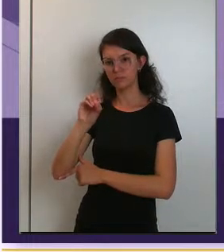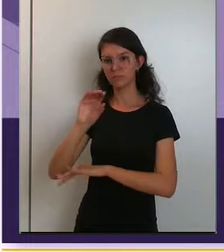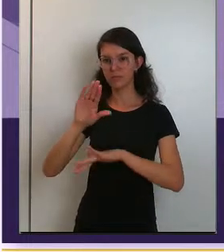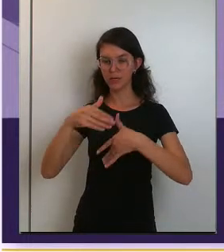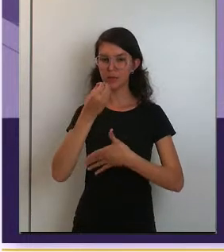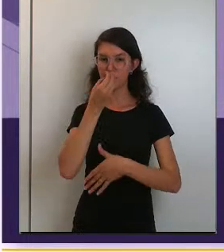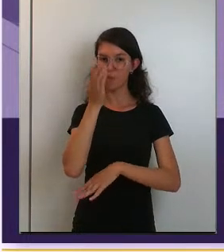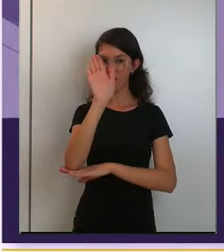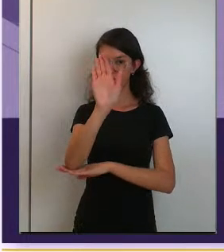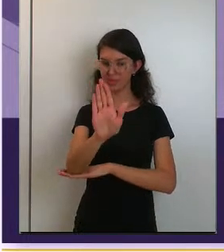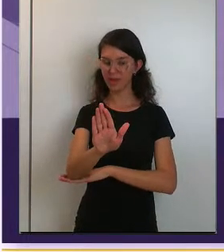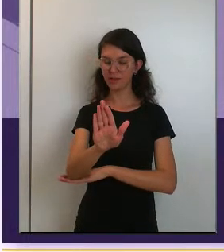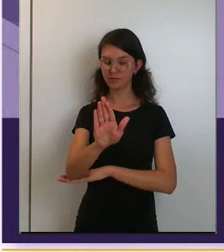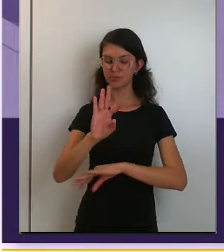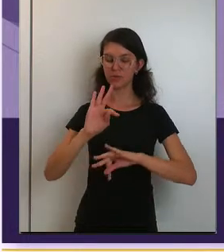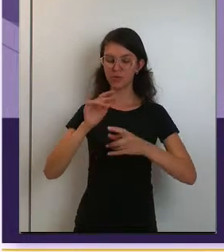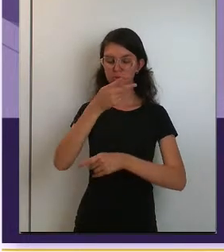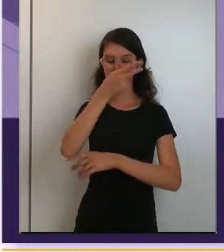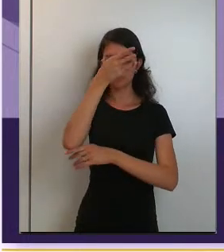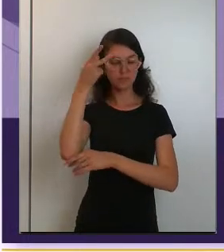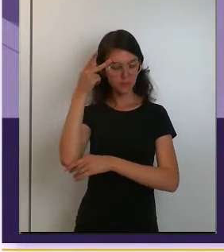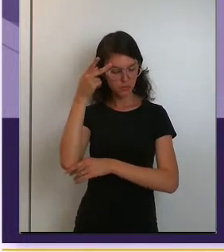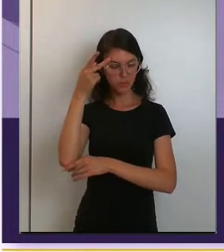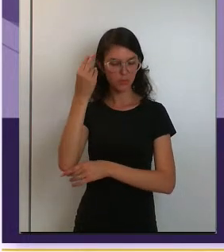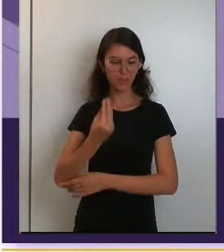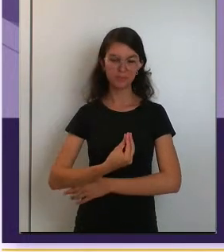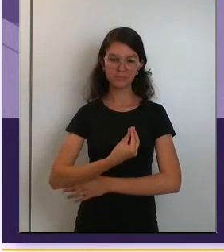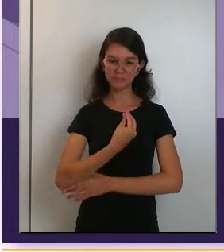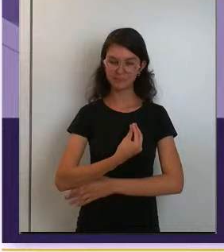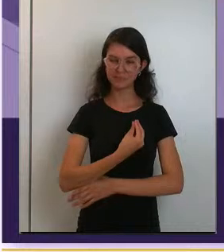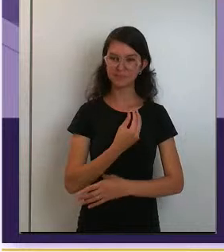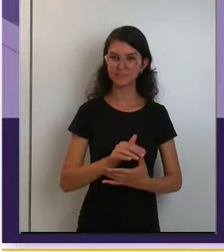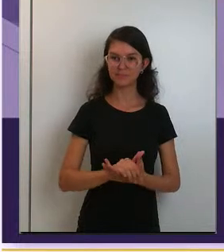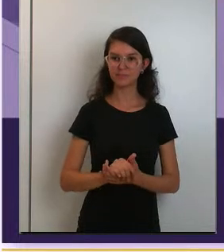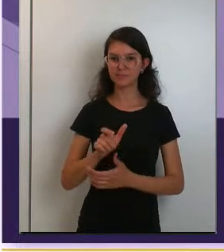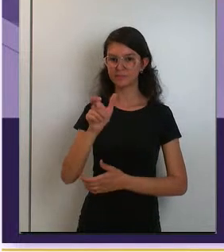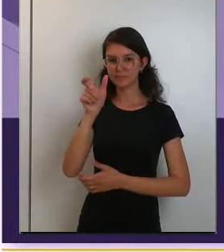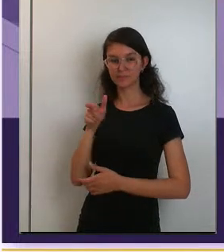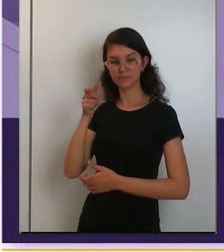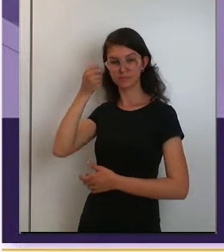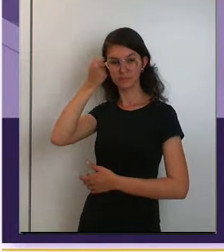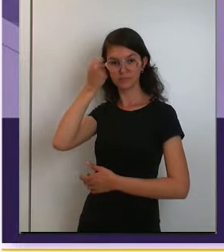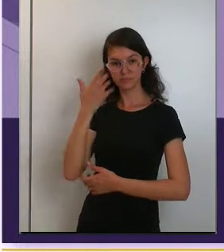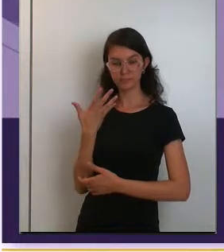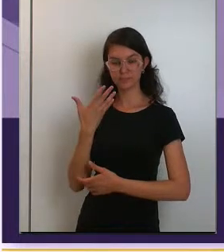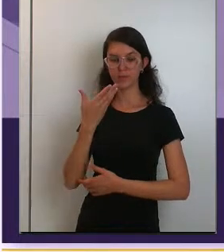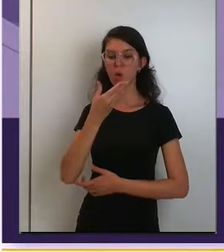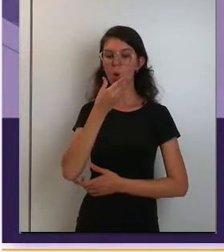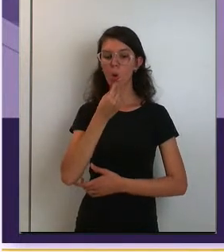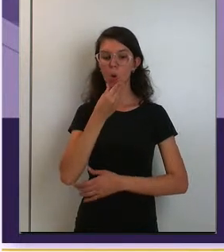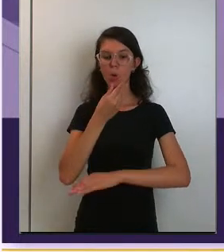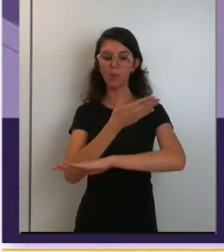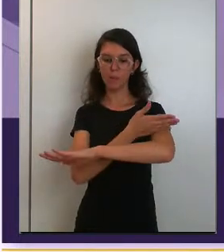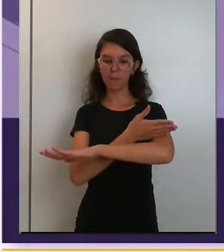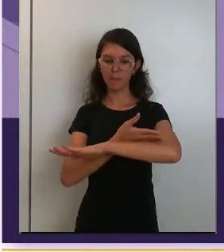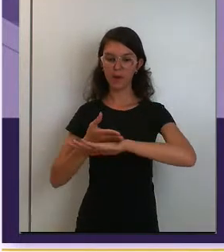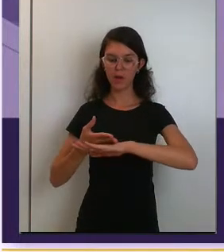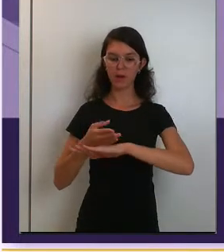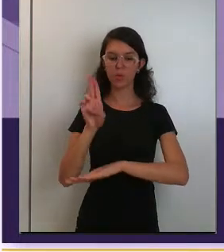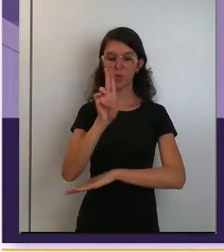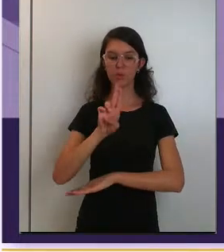Boa tarde a todas, todos e todes. Eu sou branco, né, uso óculos, estou de